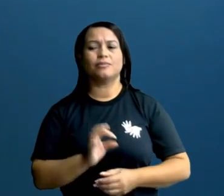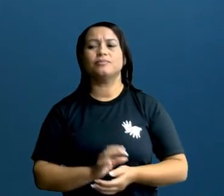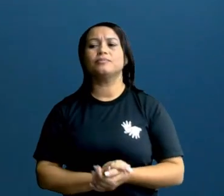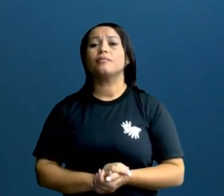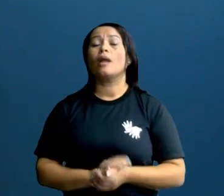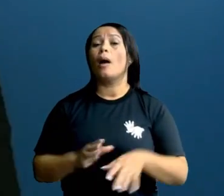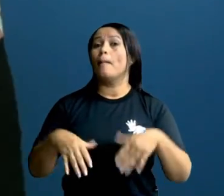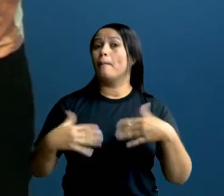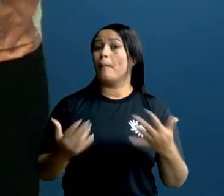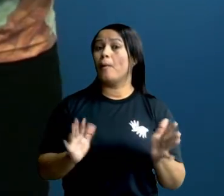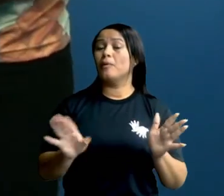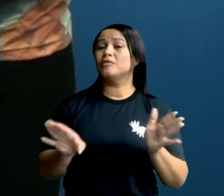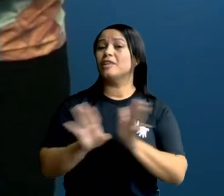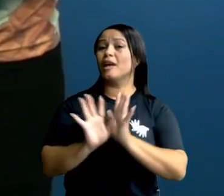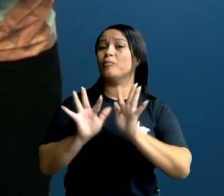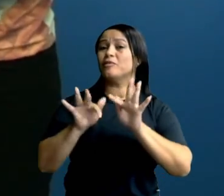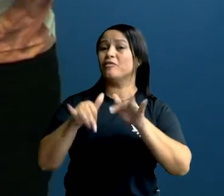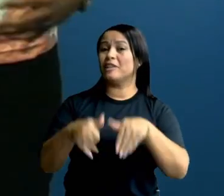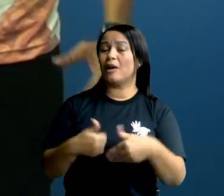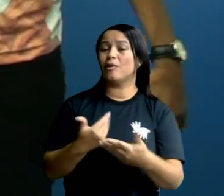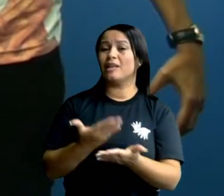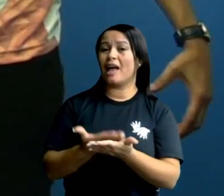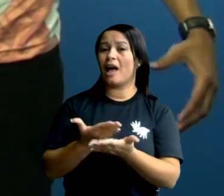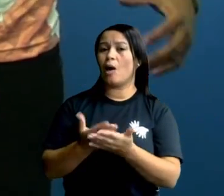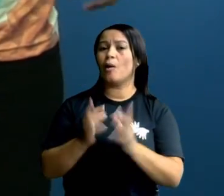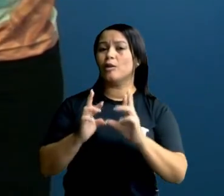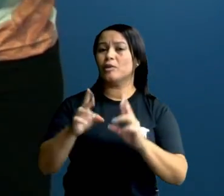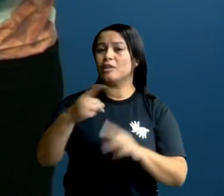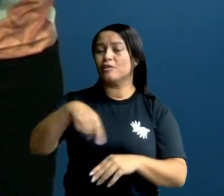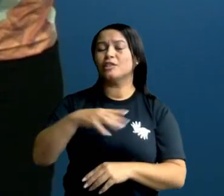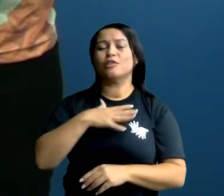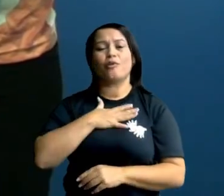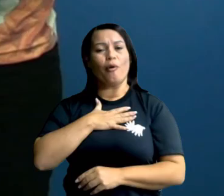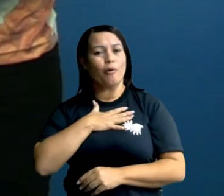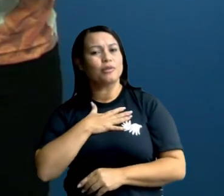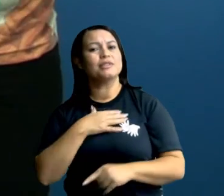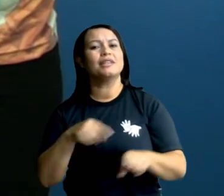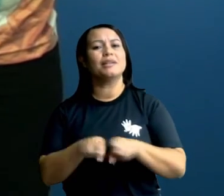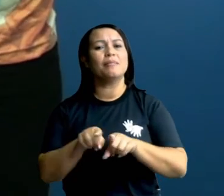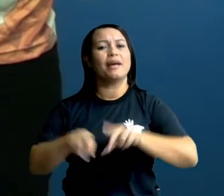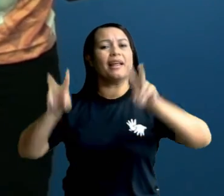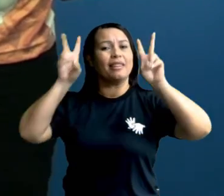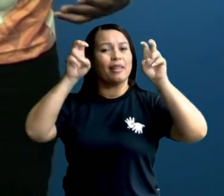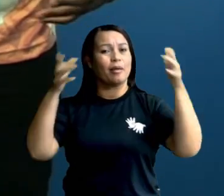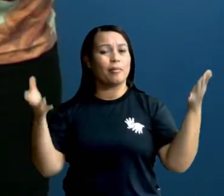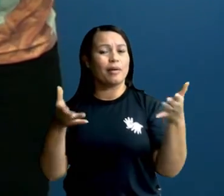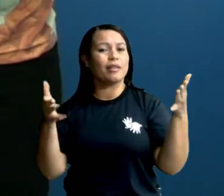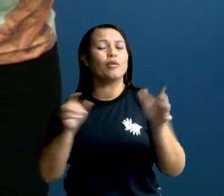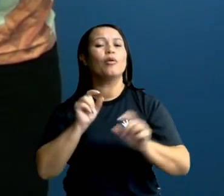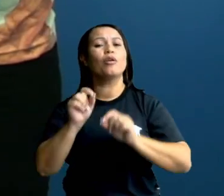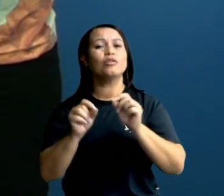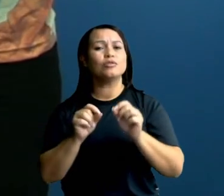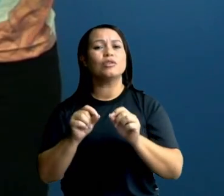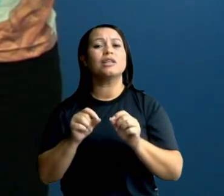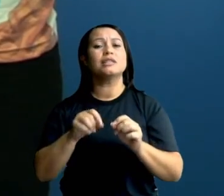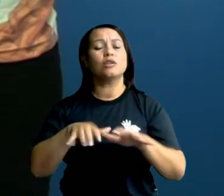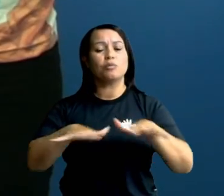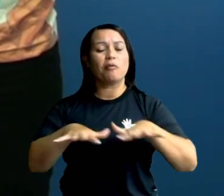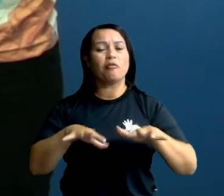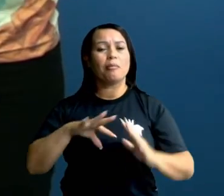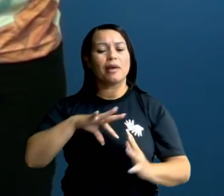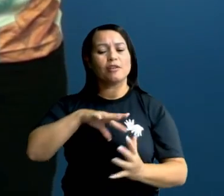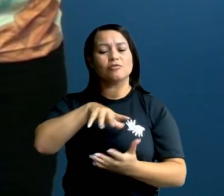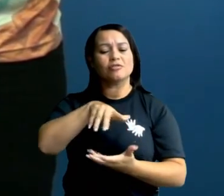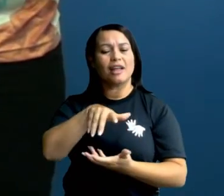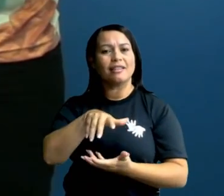Bem, pessoal, chegamos ao final de mais uma aula, tá? Espero que vocês tenham curtido a temática de hoje, né, sobre os movimentos da Terra. Percebam